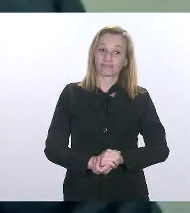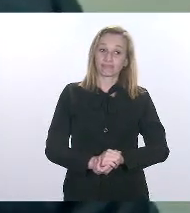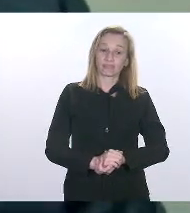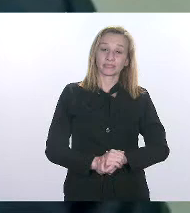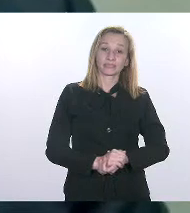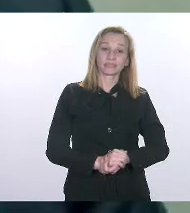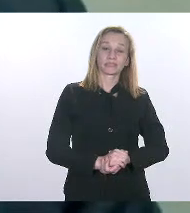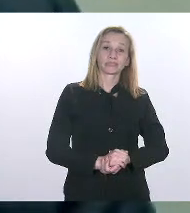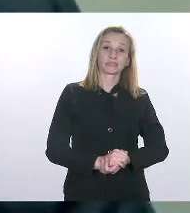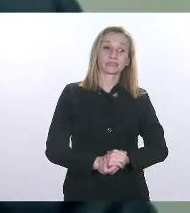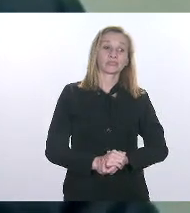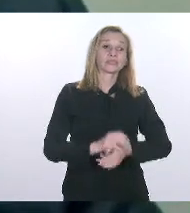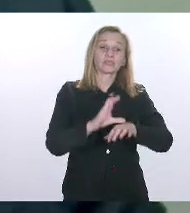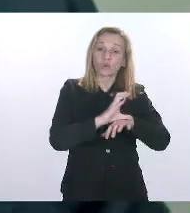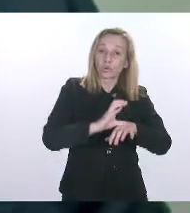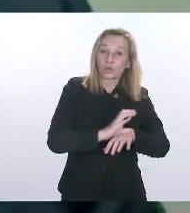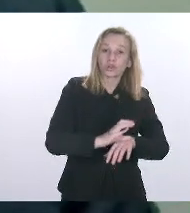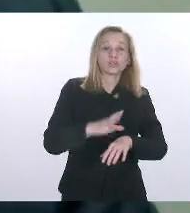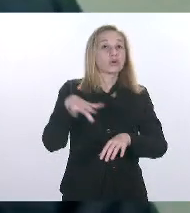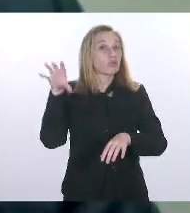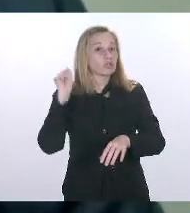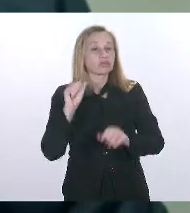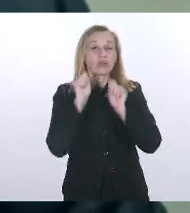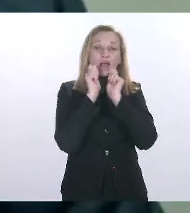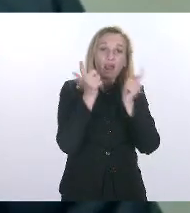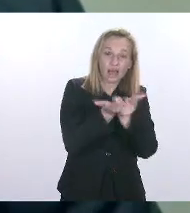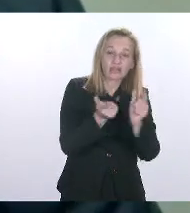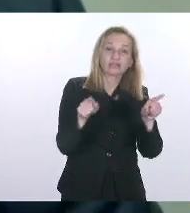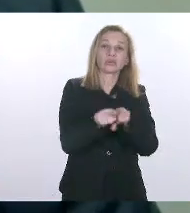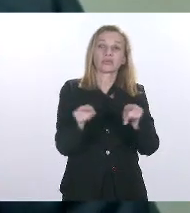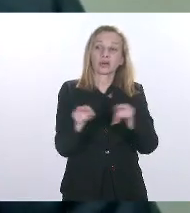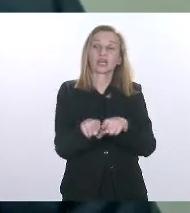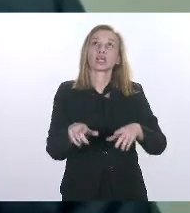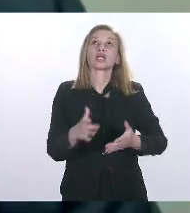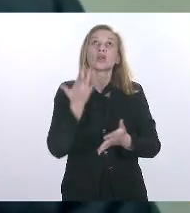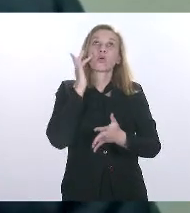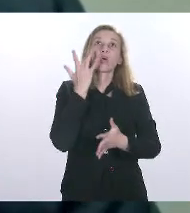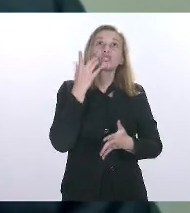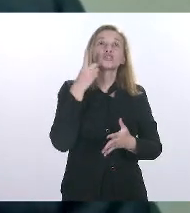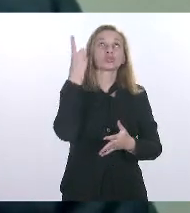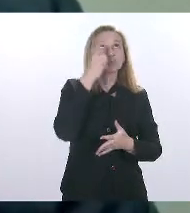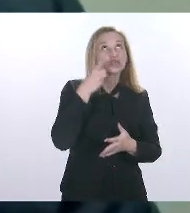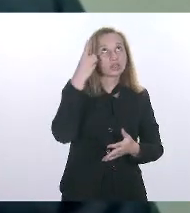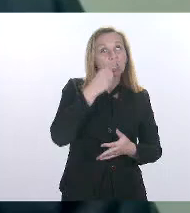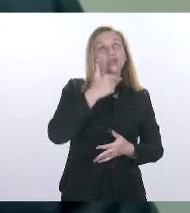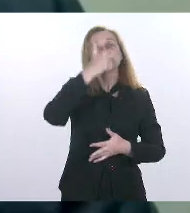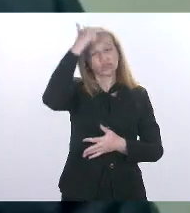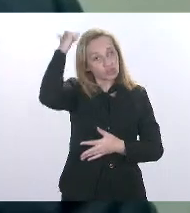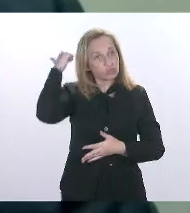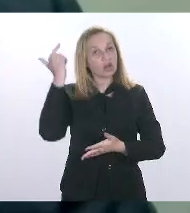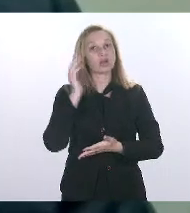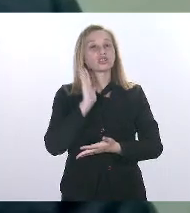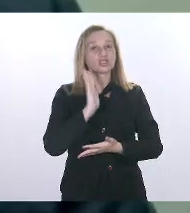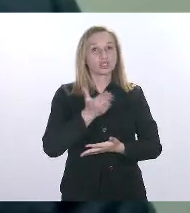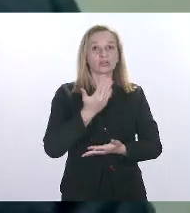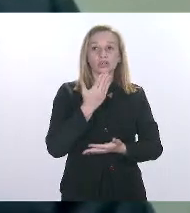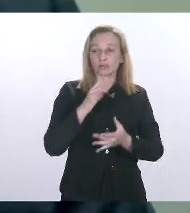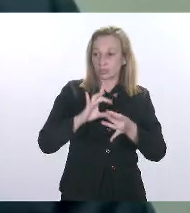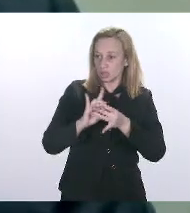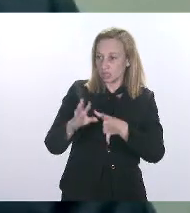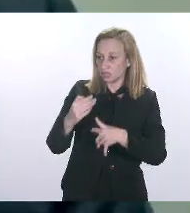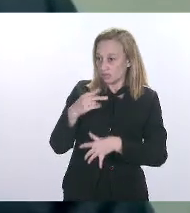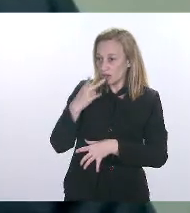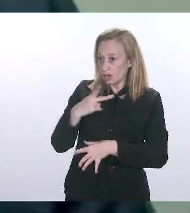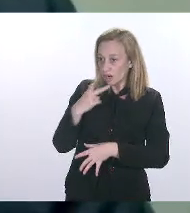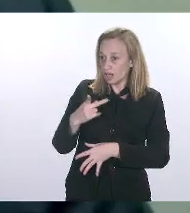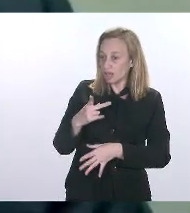precisamos ouvir o Conselho, precisamos ouvir a Alerj, e eu acho que o deputado Luiz Paulo me permite já antecipar que, se não me engano,